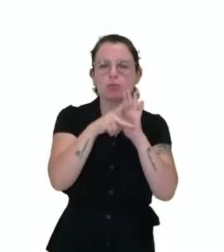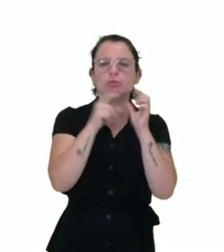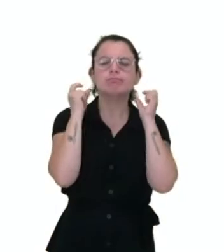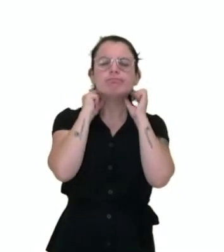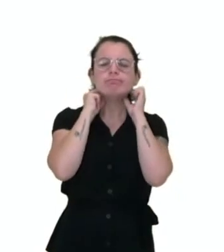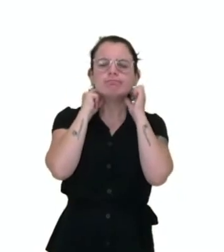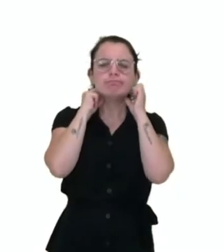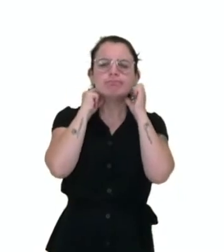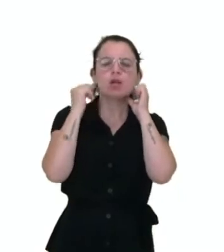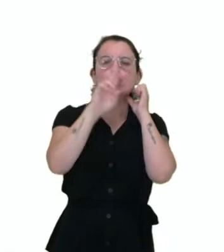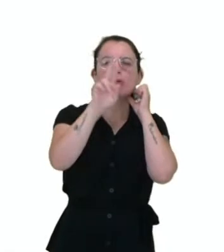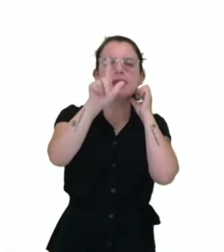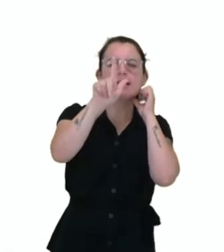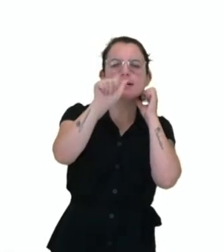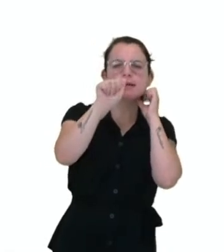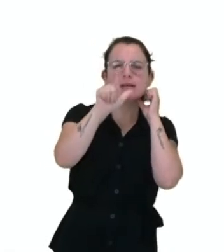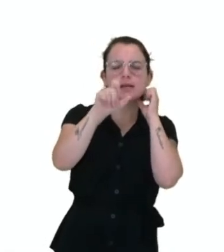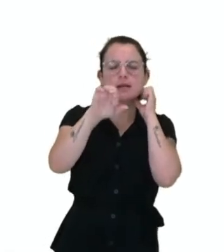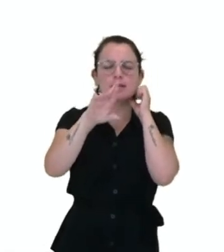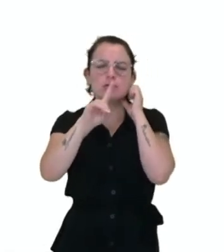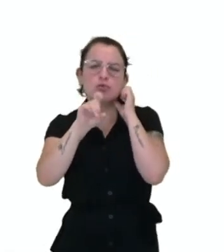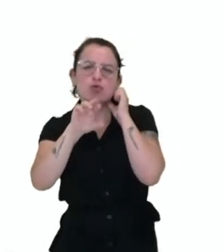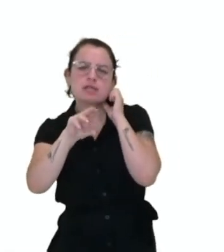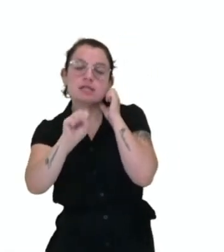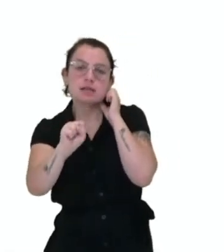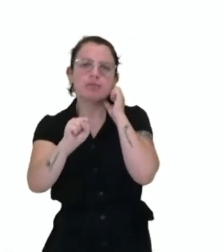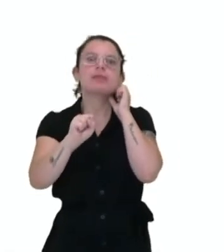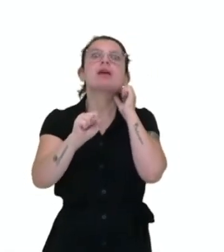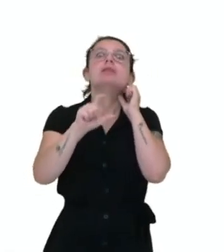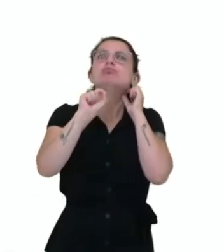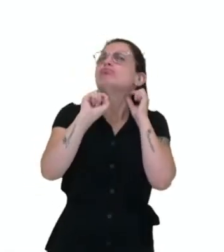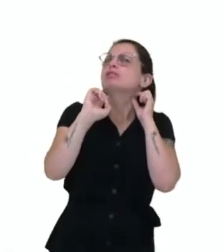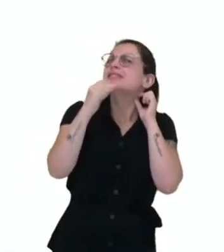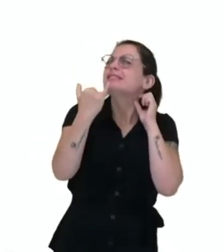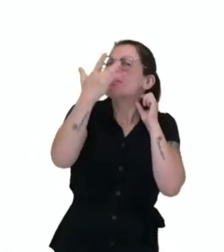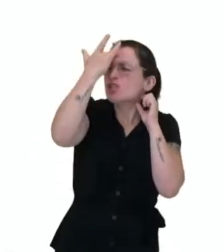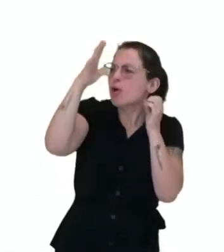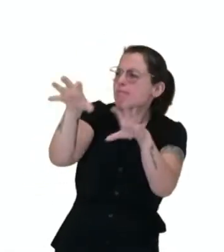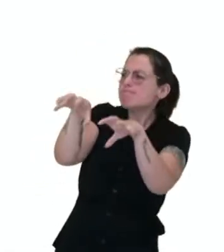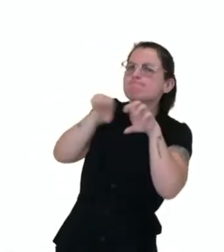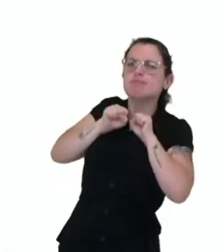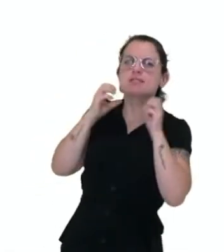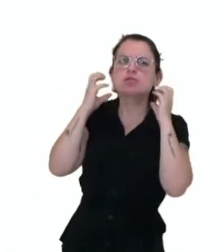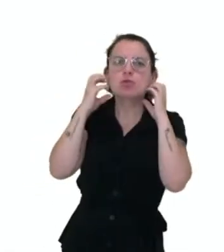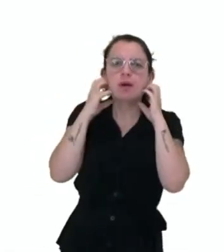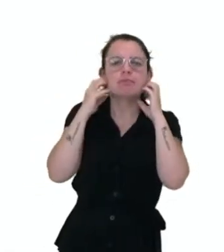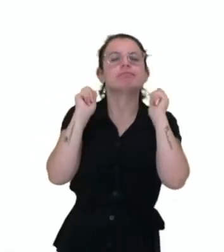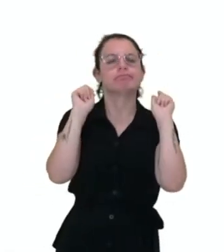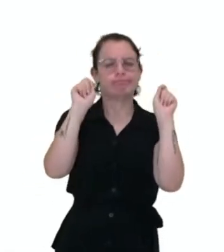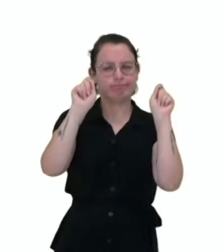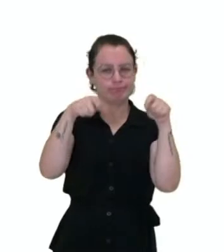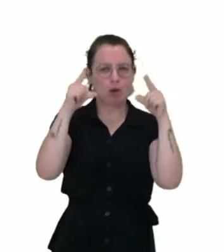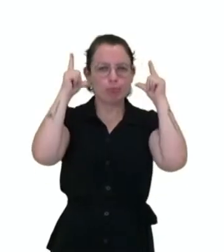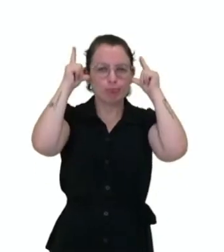pode causar surdez e pode também progredir